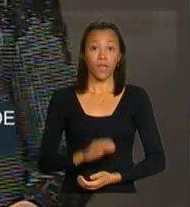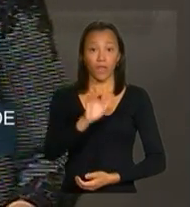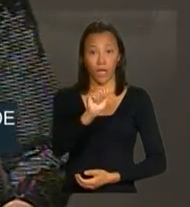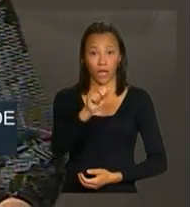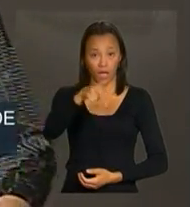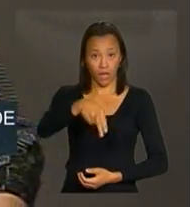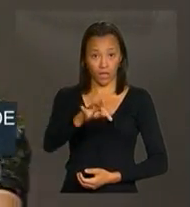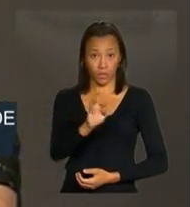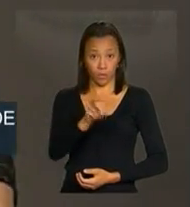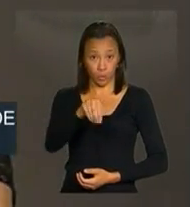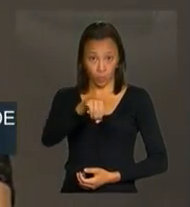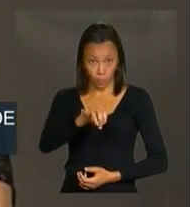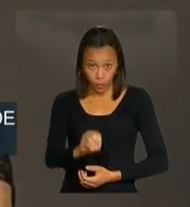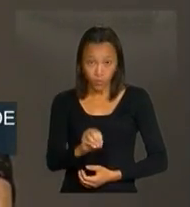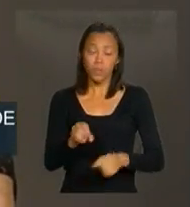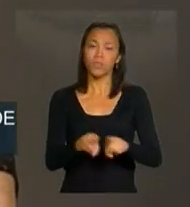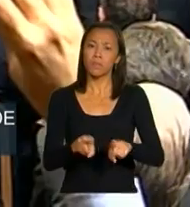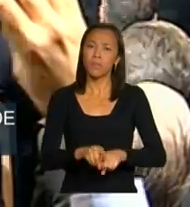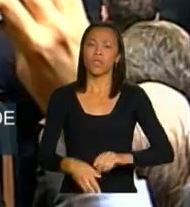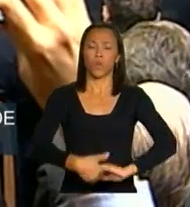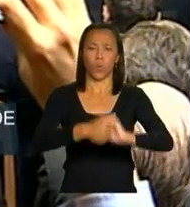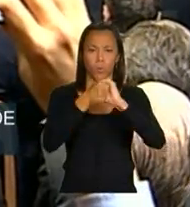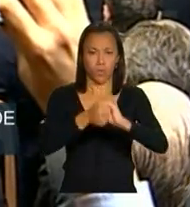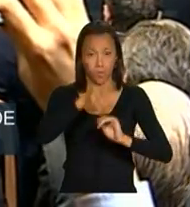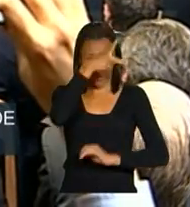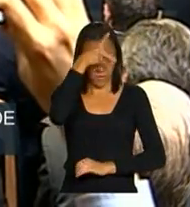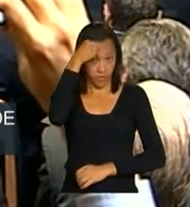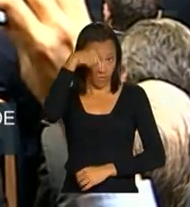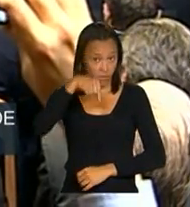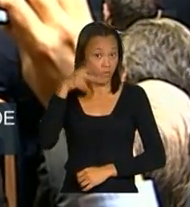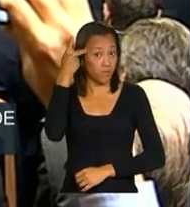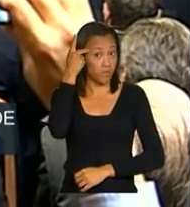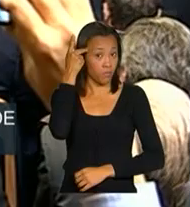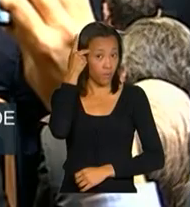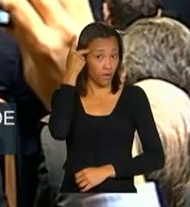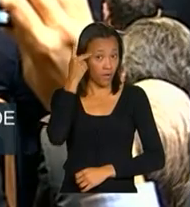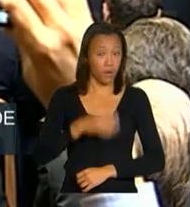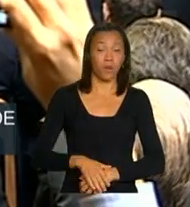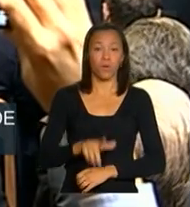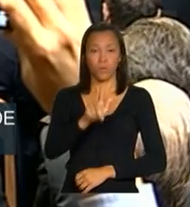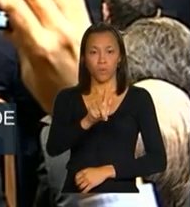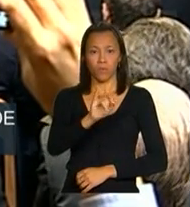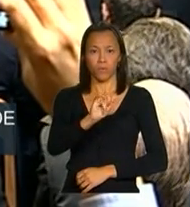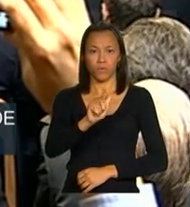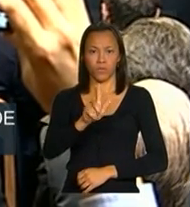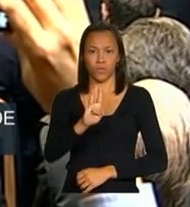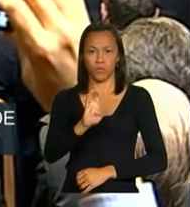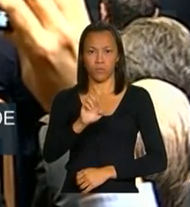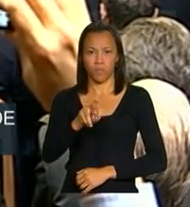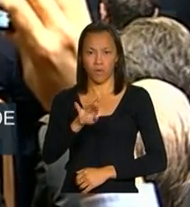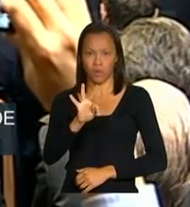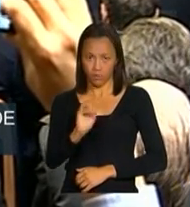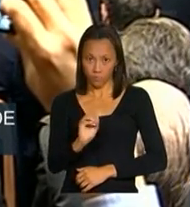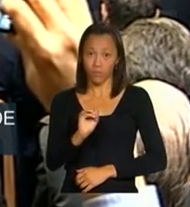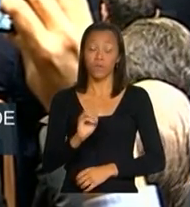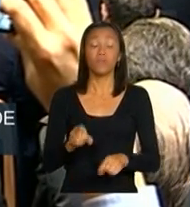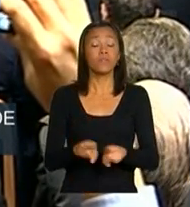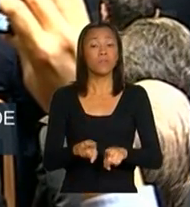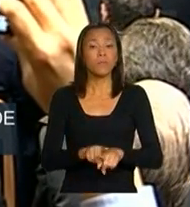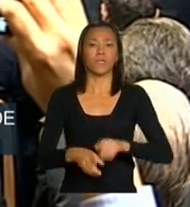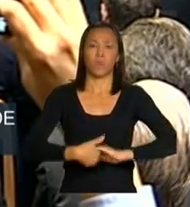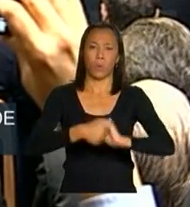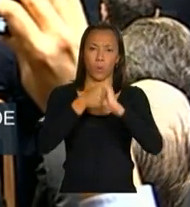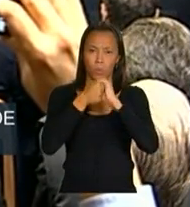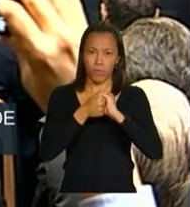Antônio Anastasia, cumprimentar o prefeito de São Paulo, Gilberto Kassab, cumprimentar também